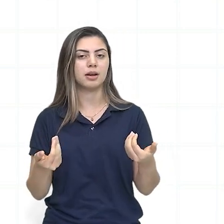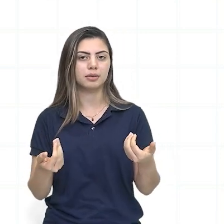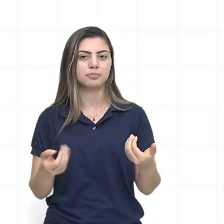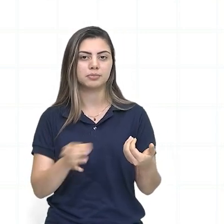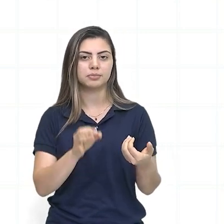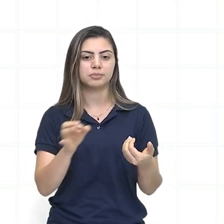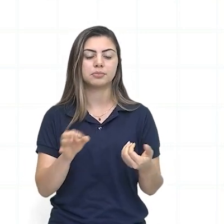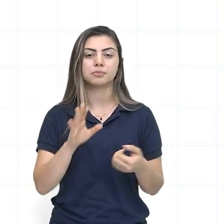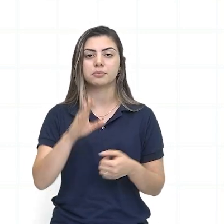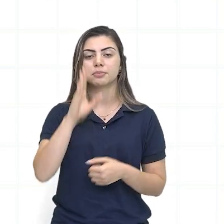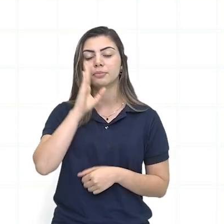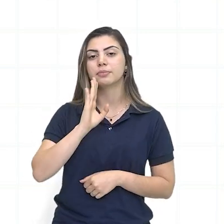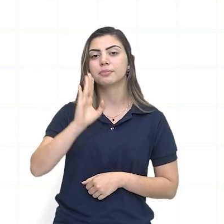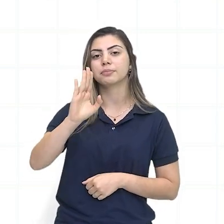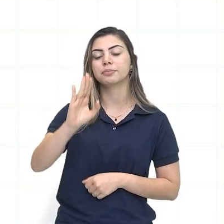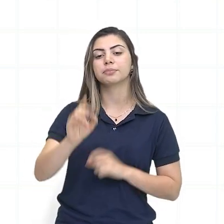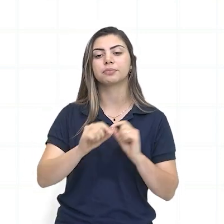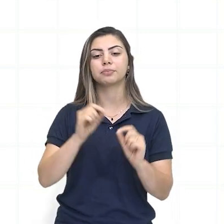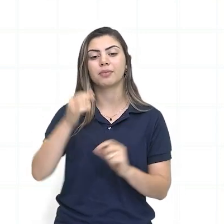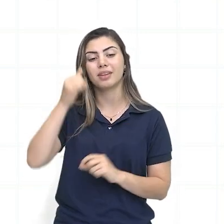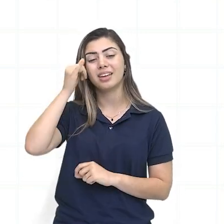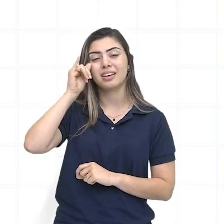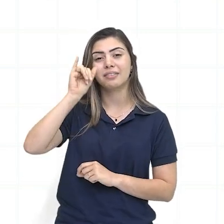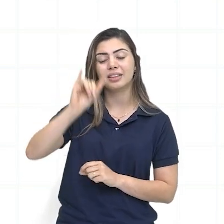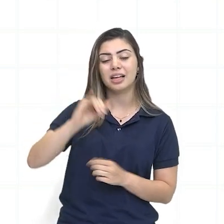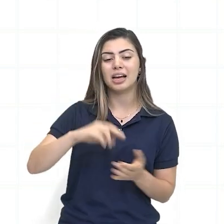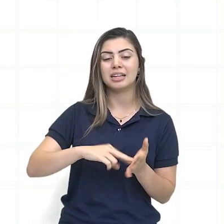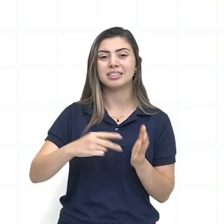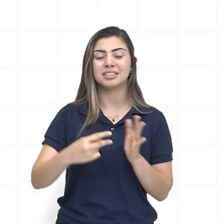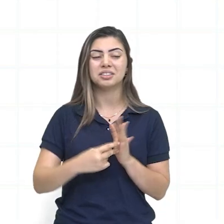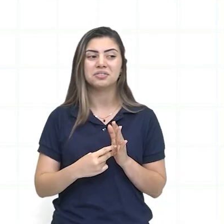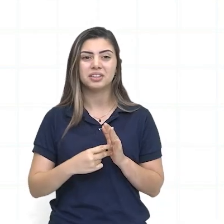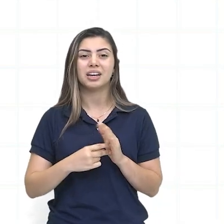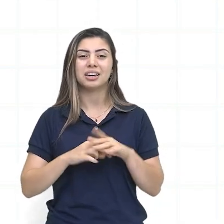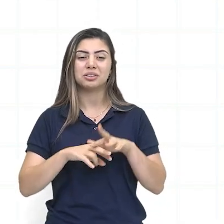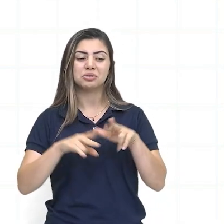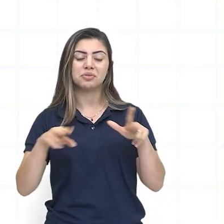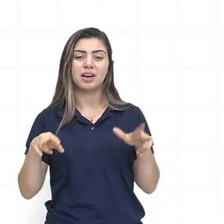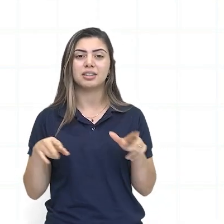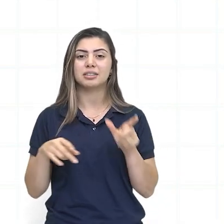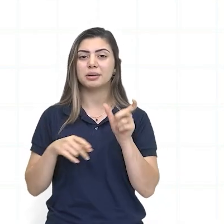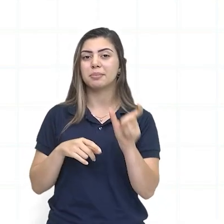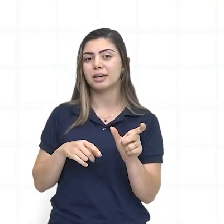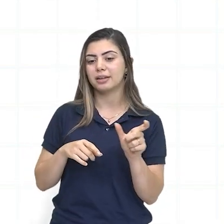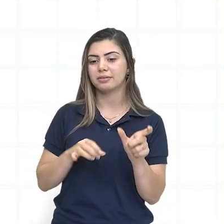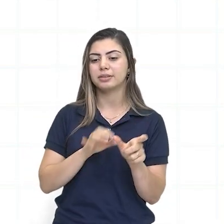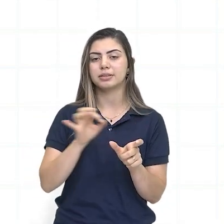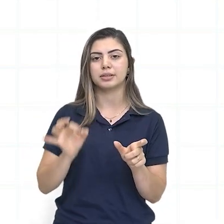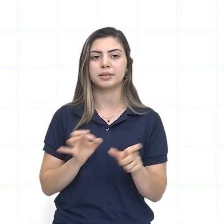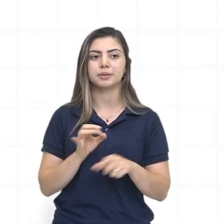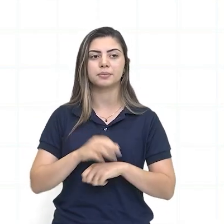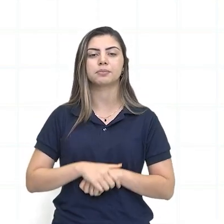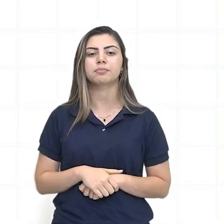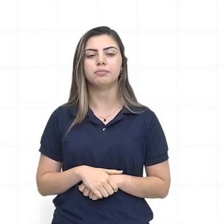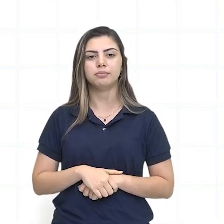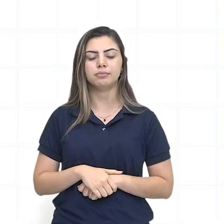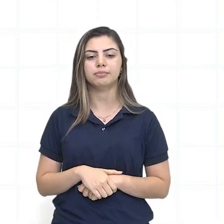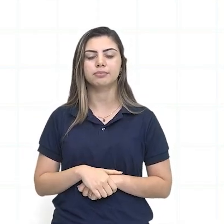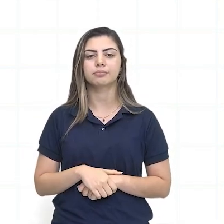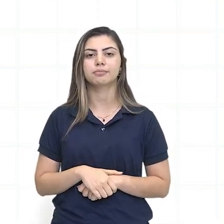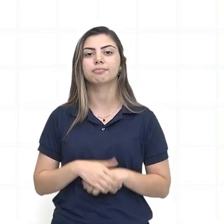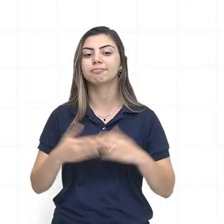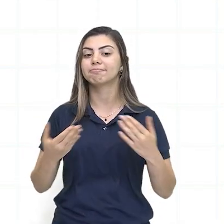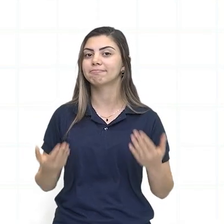e especialmente para evitar a ambiguidade, sentidos duplos. Então, nós